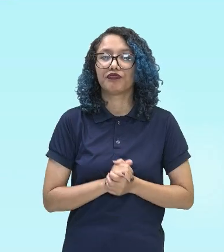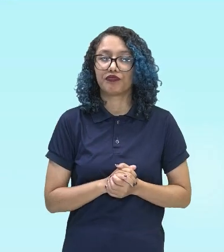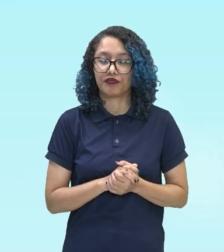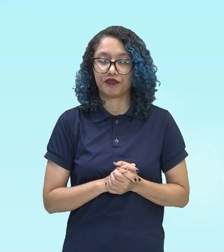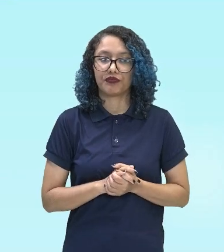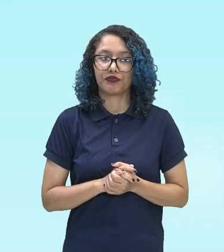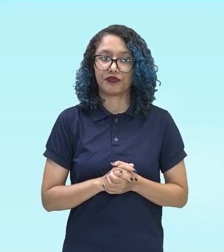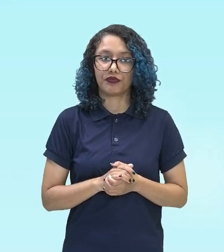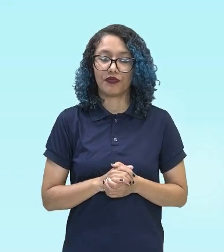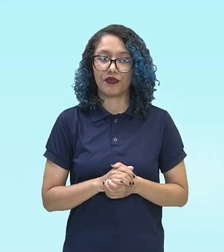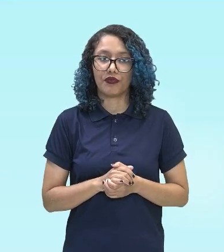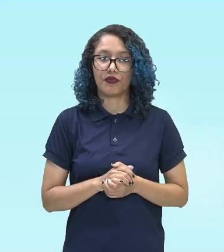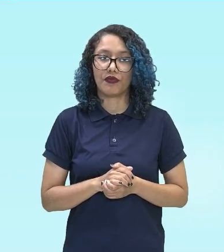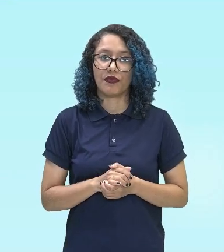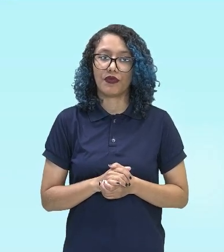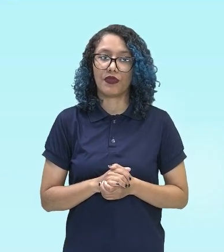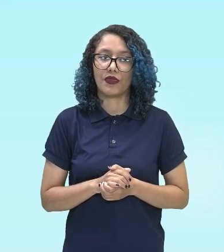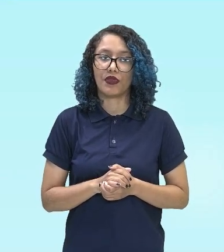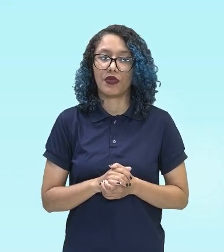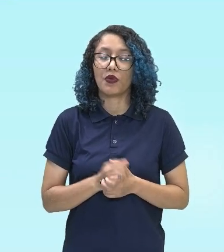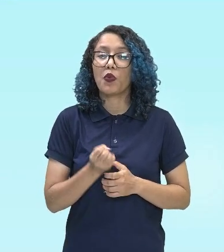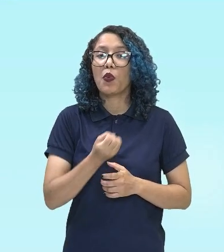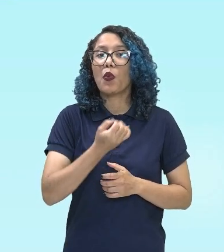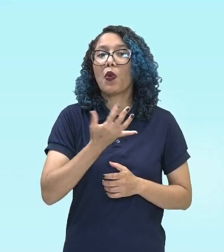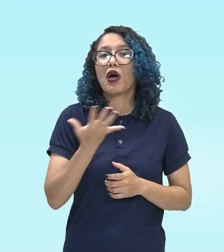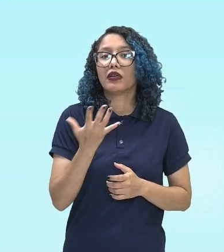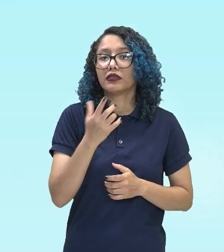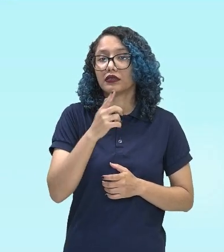para produzir, gasta-se